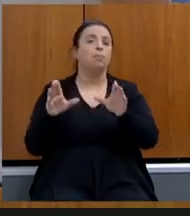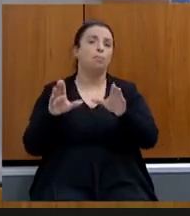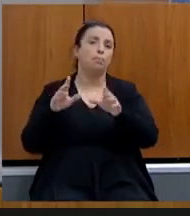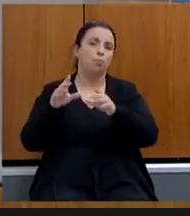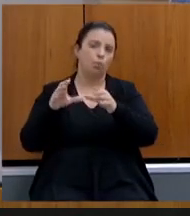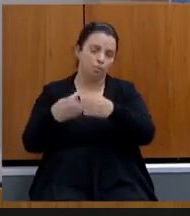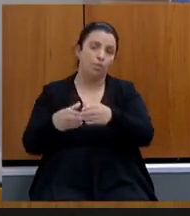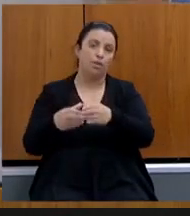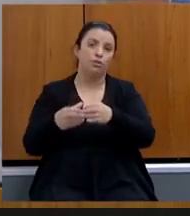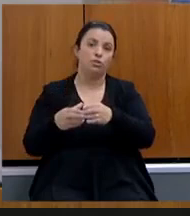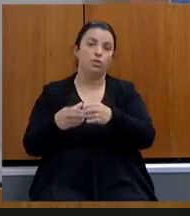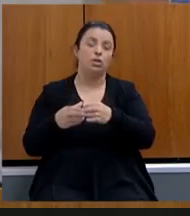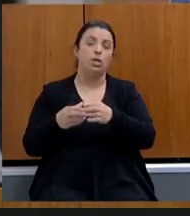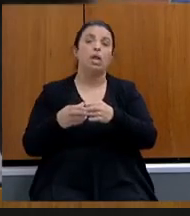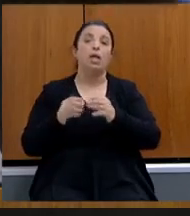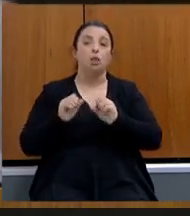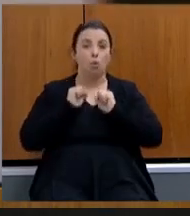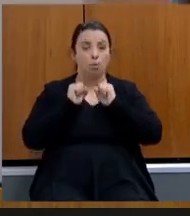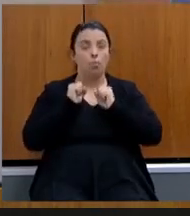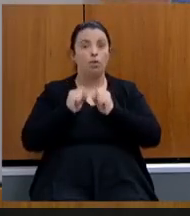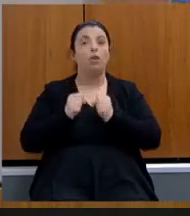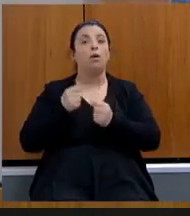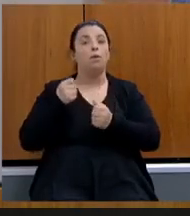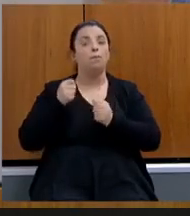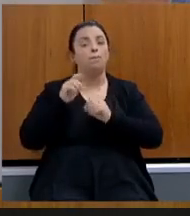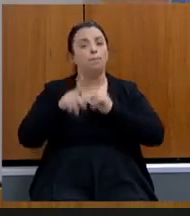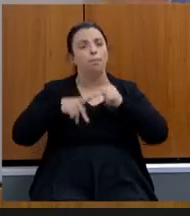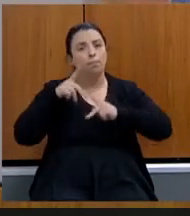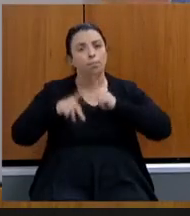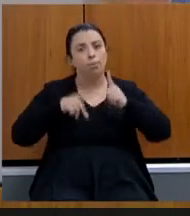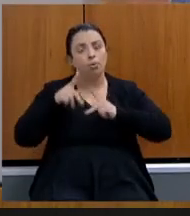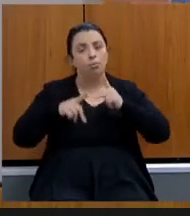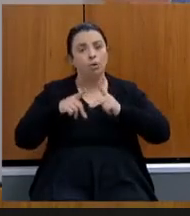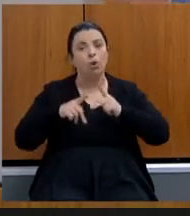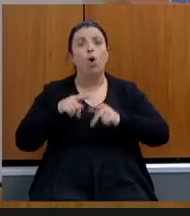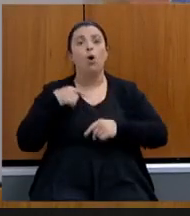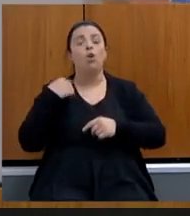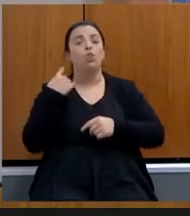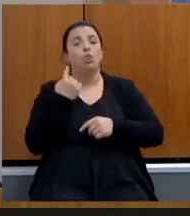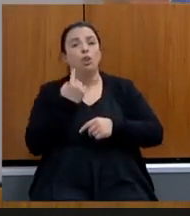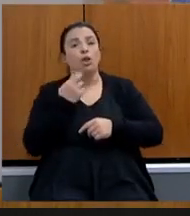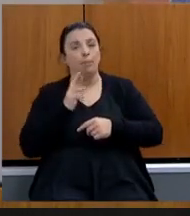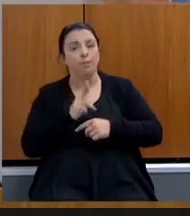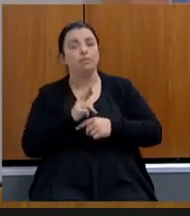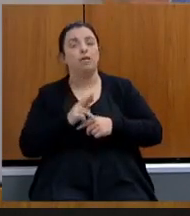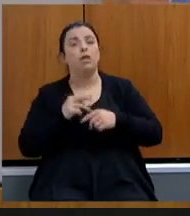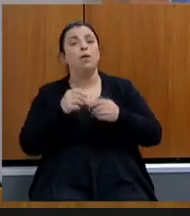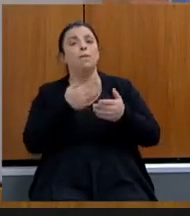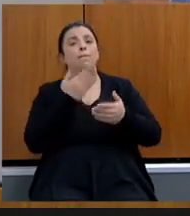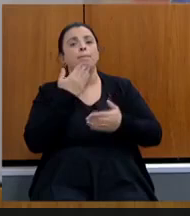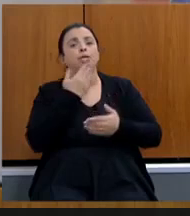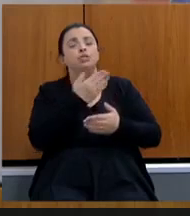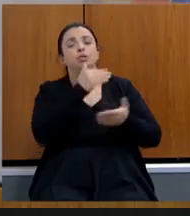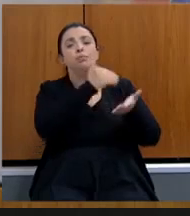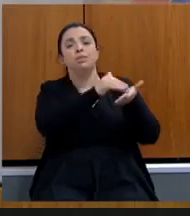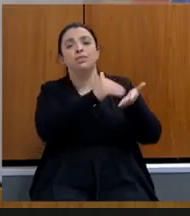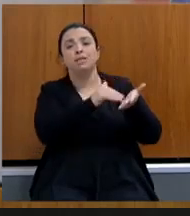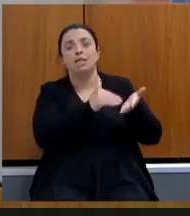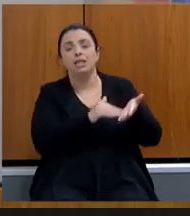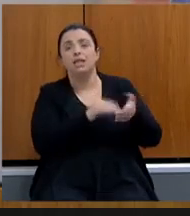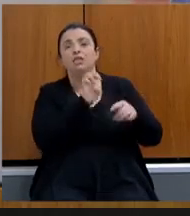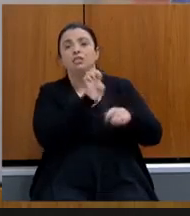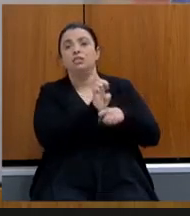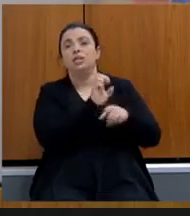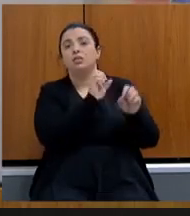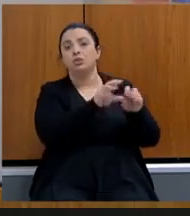os direitos assegurados a norma que na Constituição Federal pedimos providências para que a Secretaria de Estado da Educação